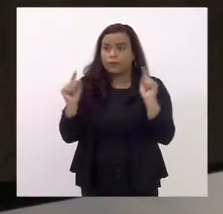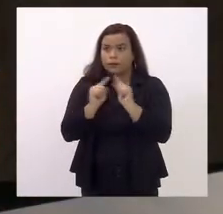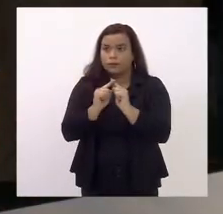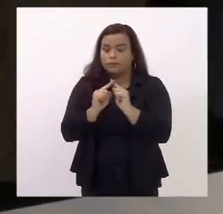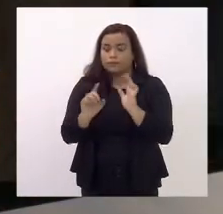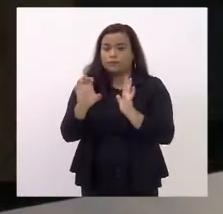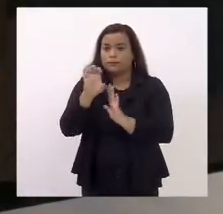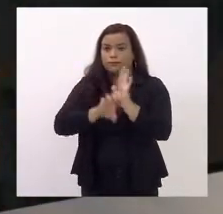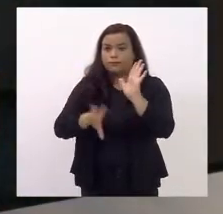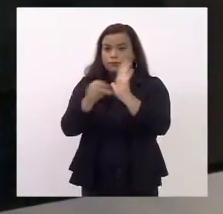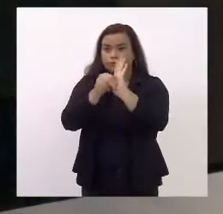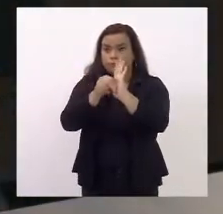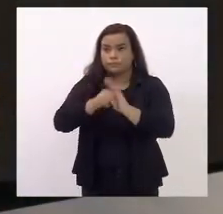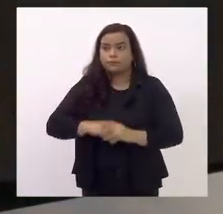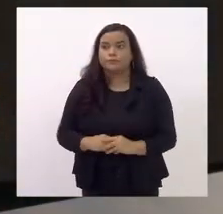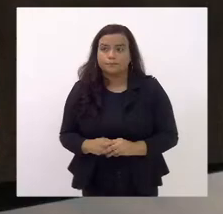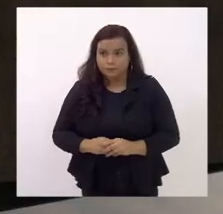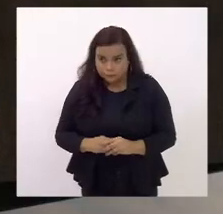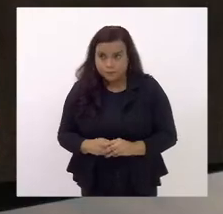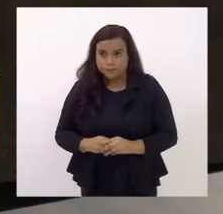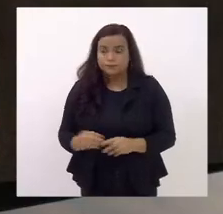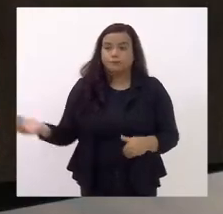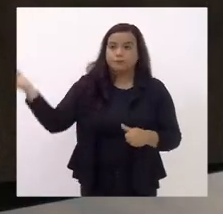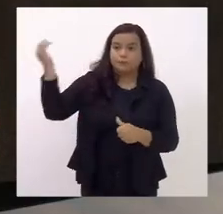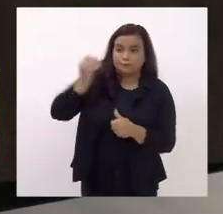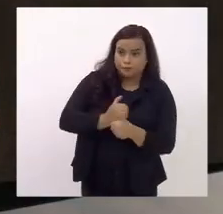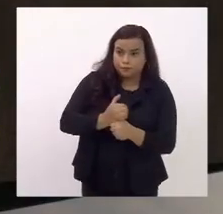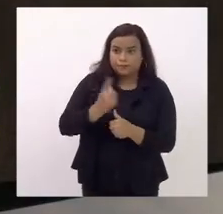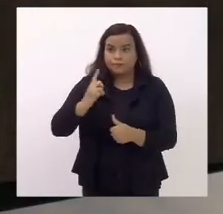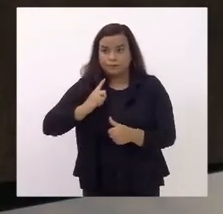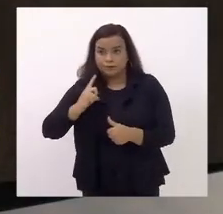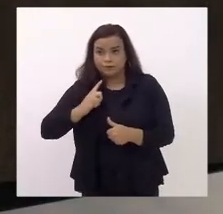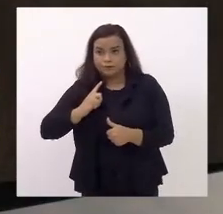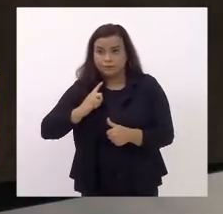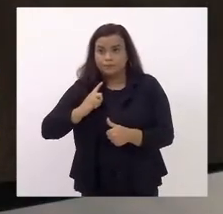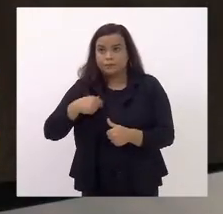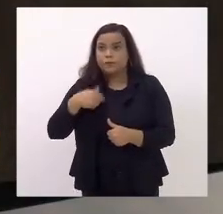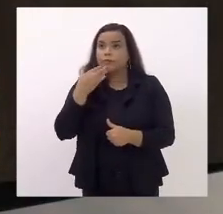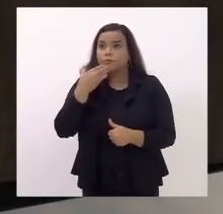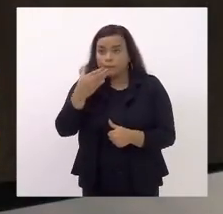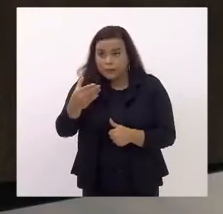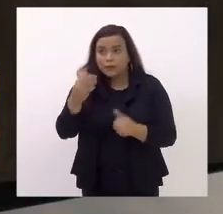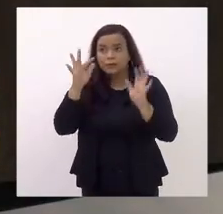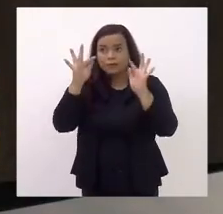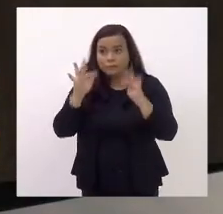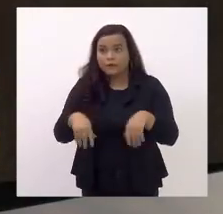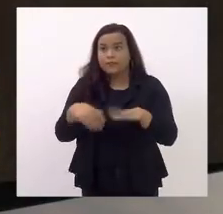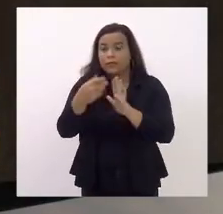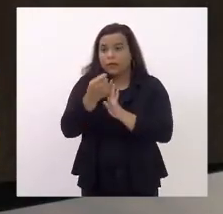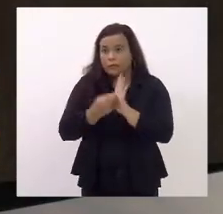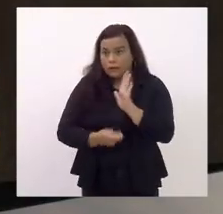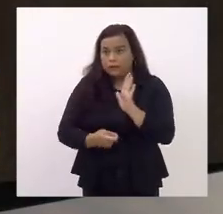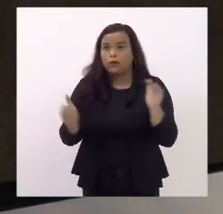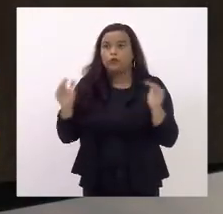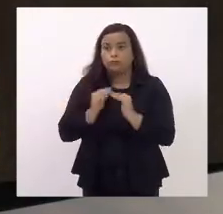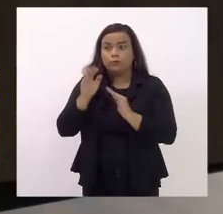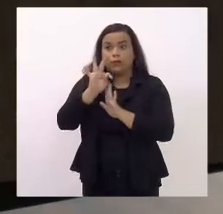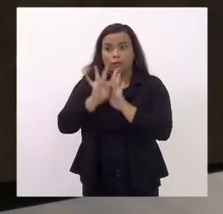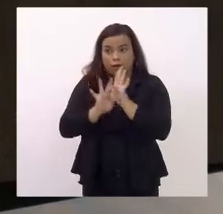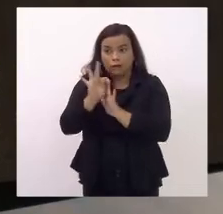emendas. Concluindo por substitutivo, eu vou pedir forma final de redação no acordo de que o texto